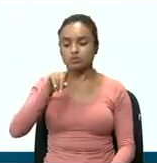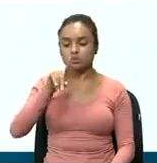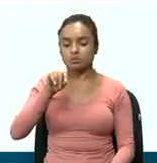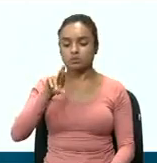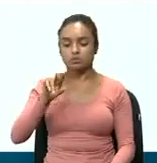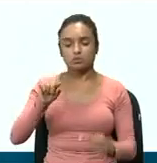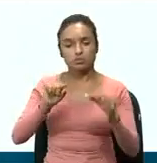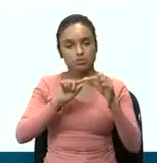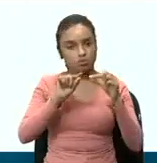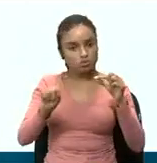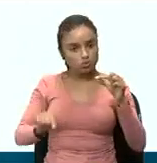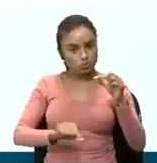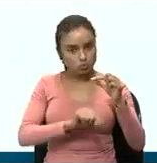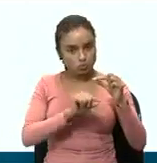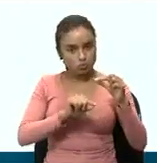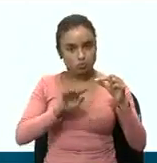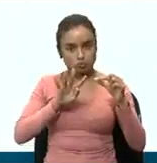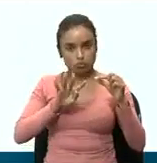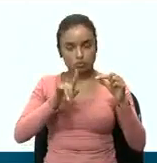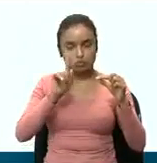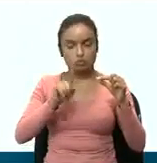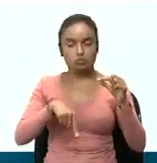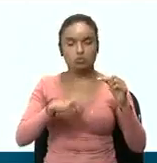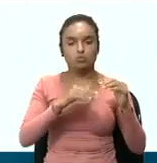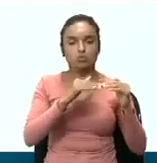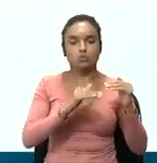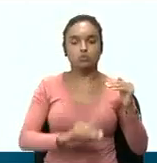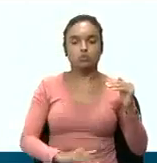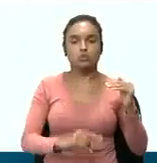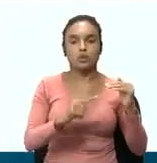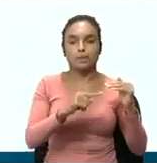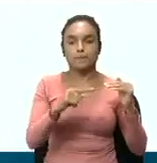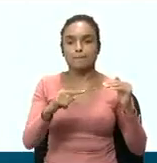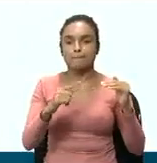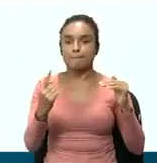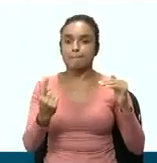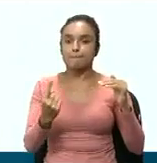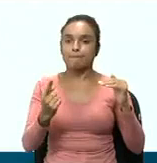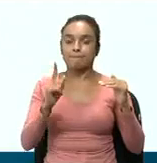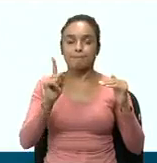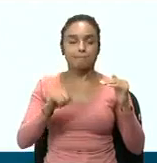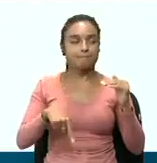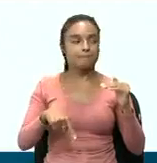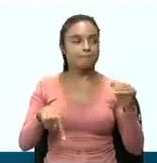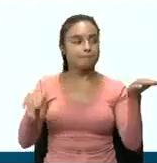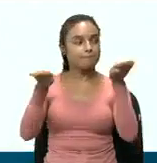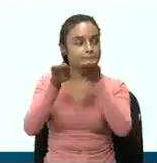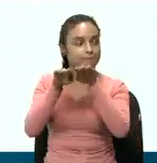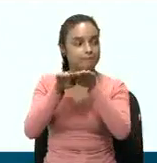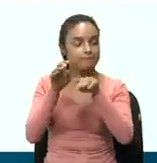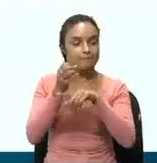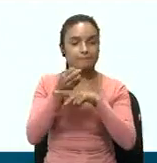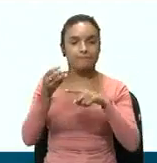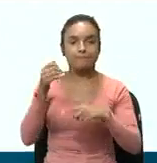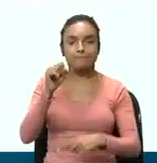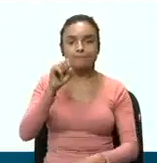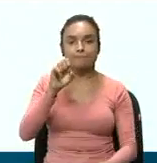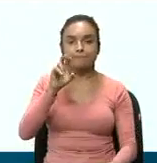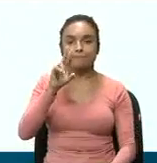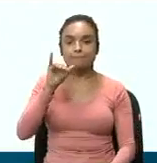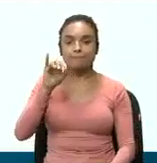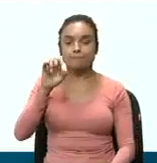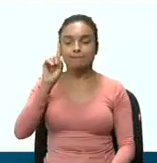esse 4 que está para cima, eu deixo ele menos 1. Só que para manter a equivalência da série, eu vou ter que retornar